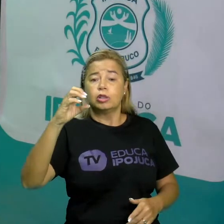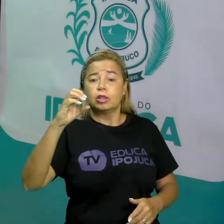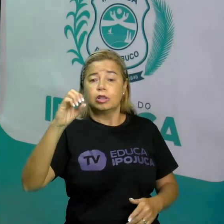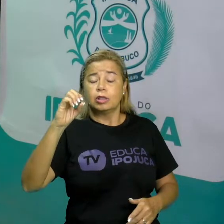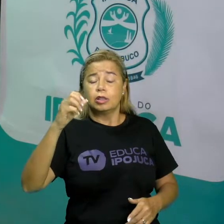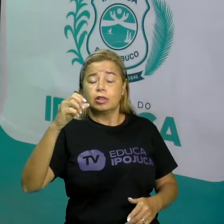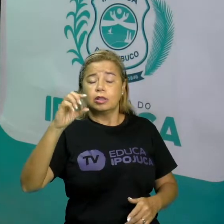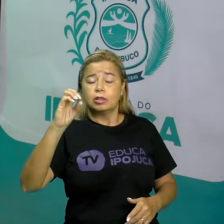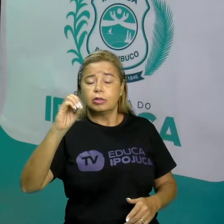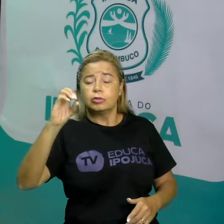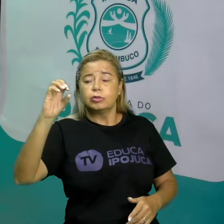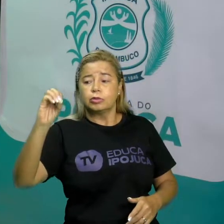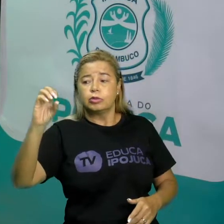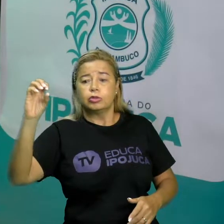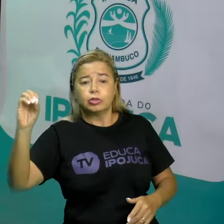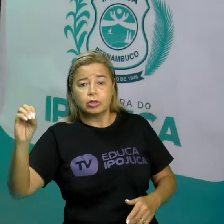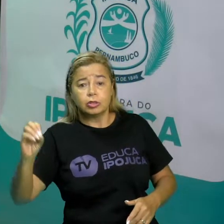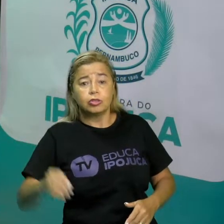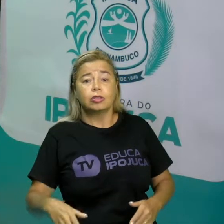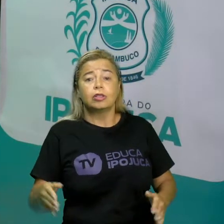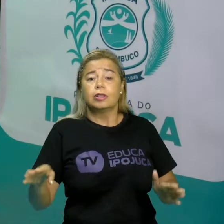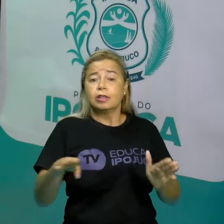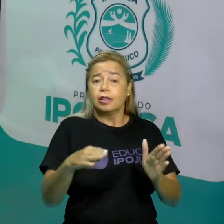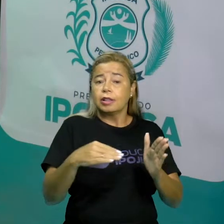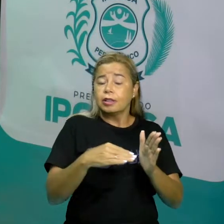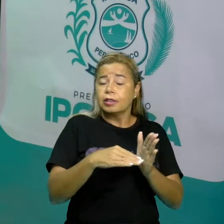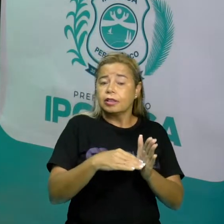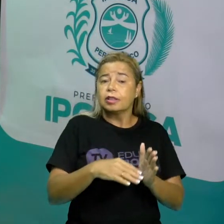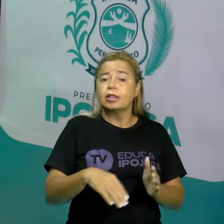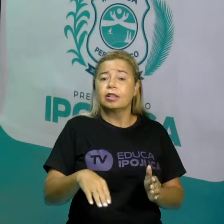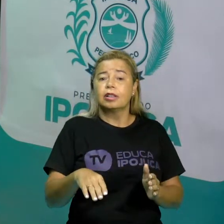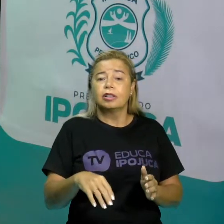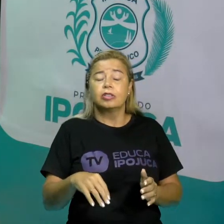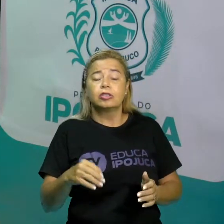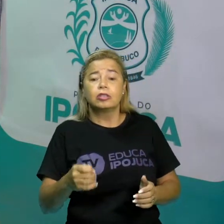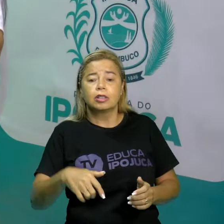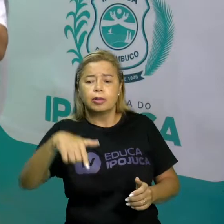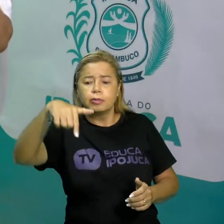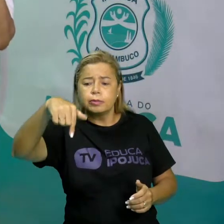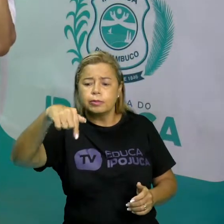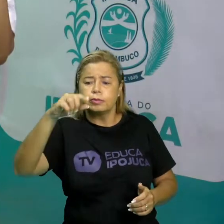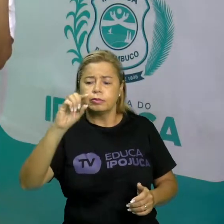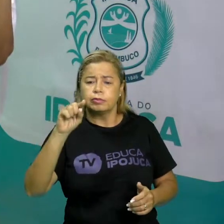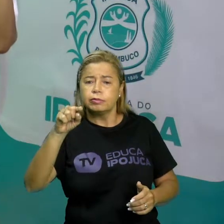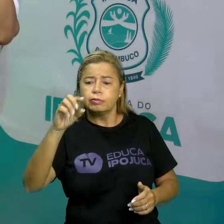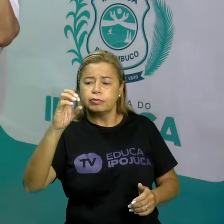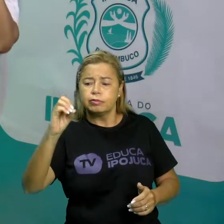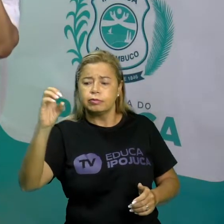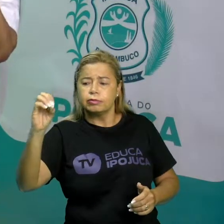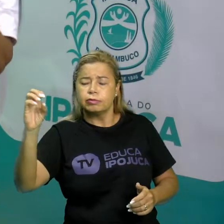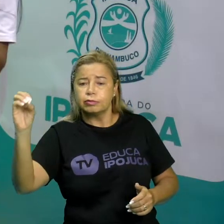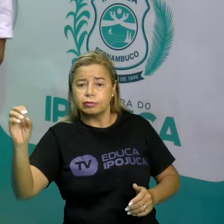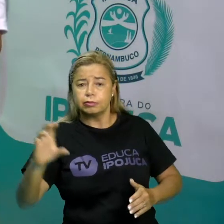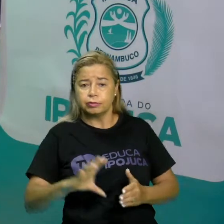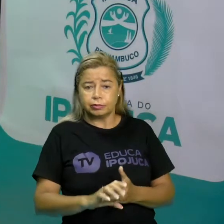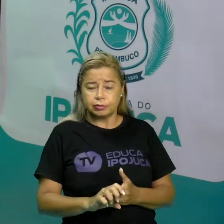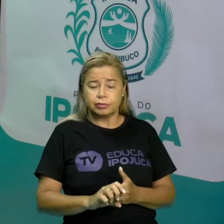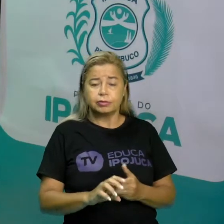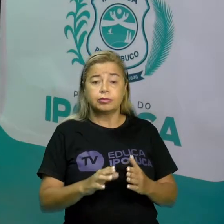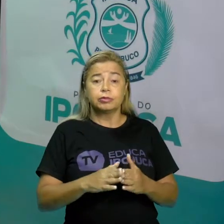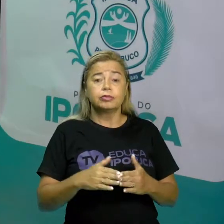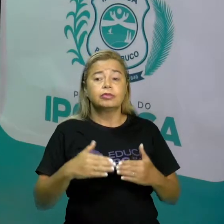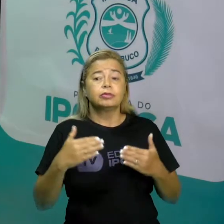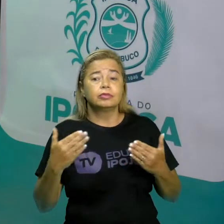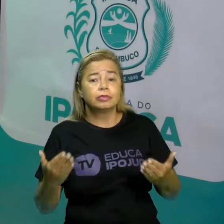é 7.000. E aqui no meu onde tem um D e um M, que é dezena de milhar, eu entendo que